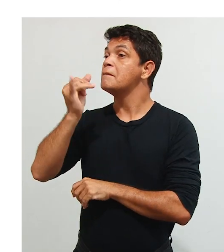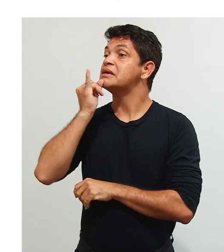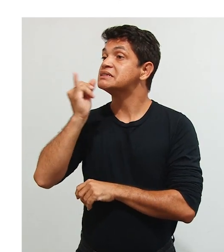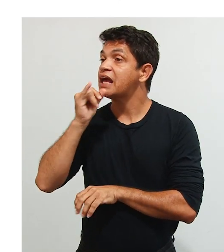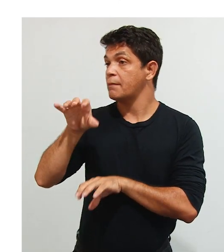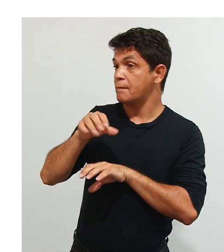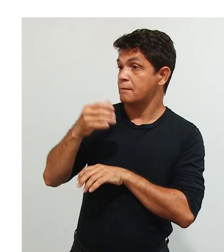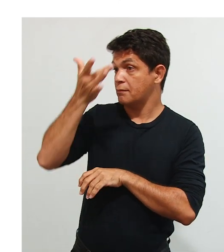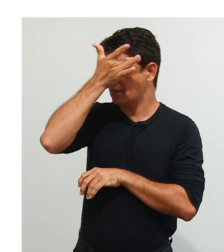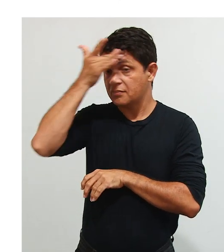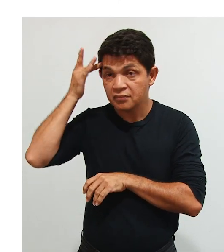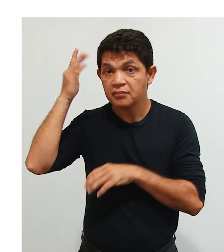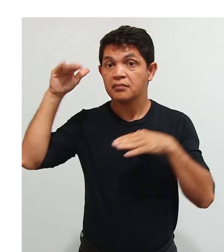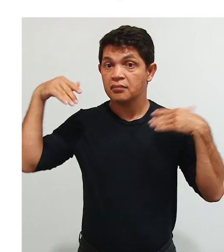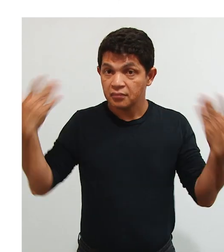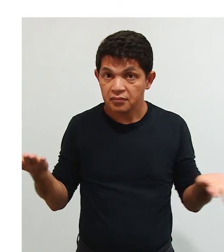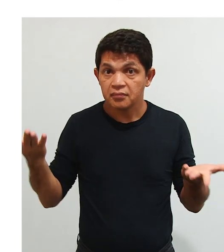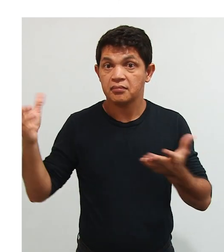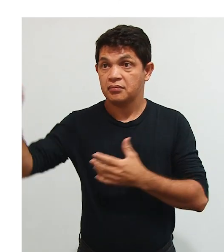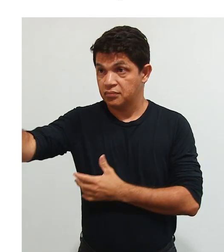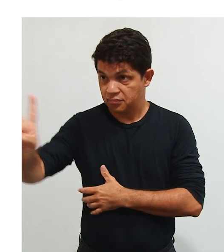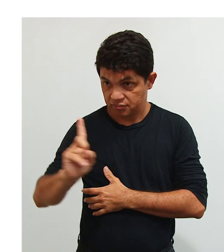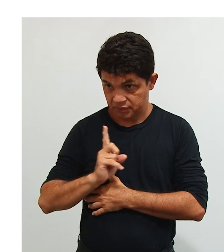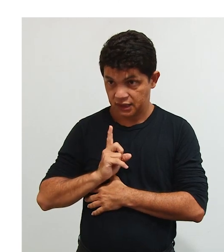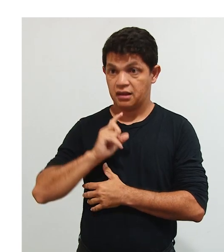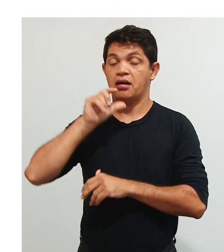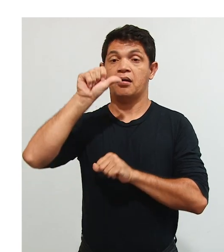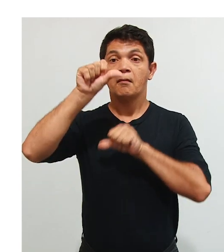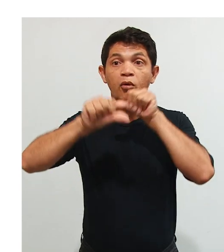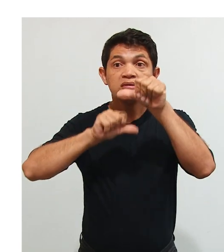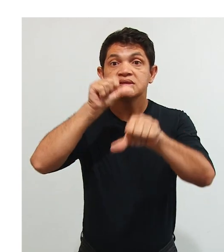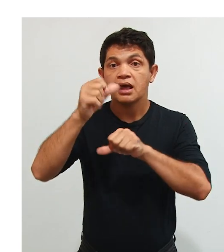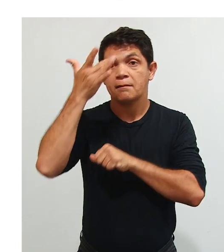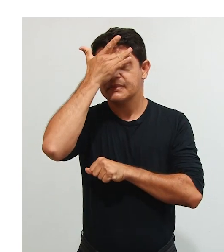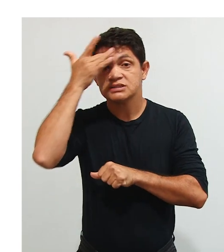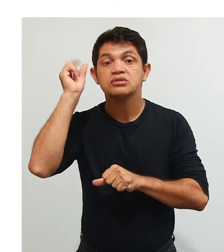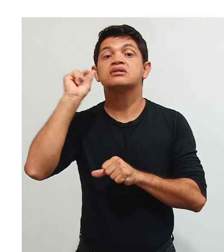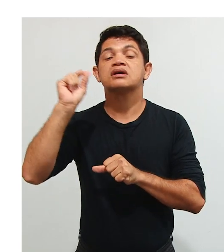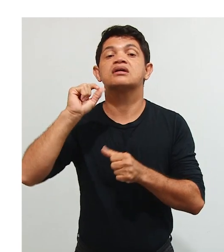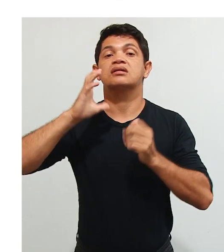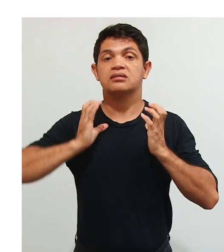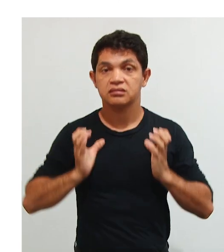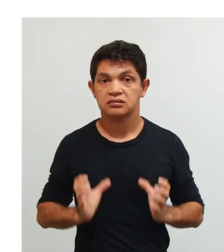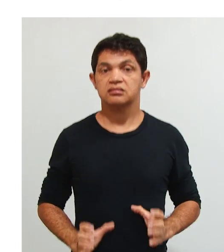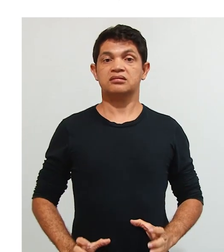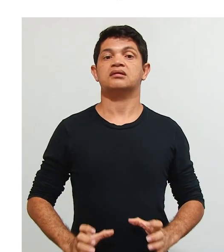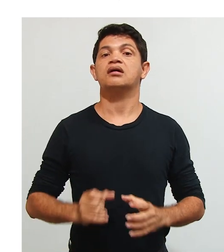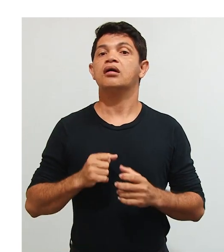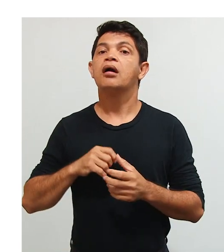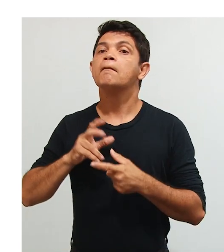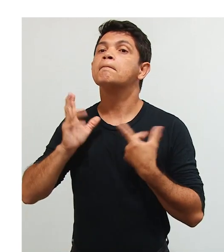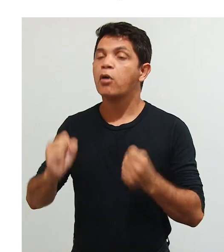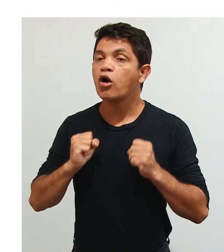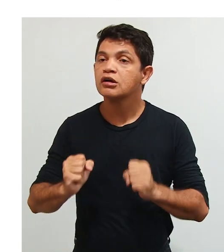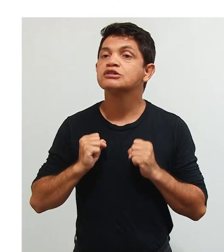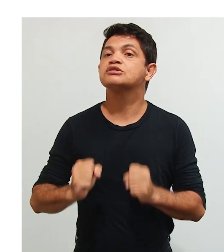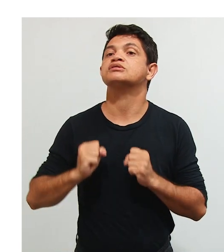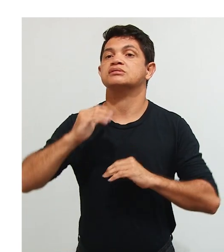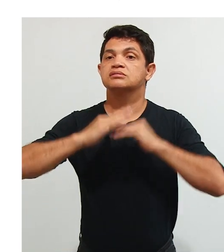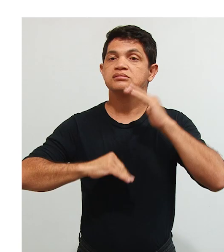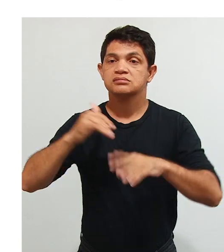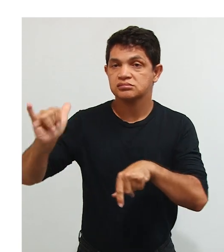exemplo. Quando nós podemos mudar, aí sim é um outro comportamento que a gente pode ter em